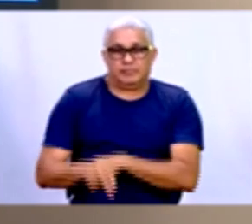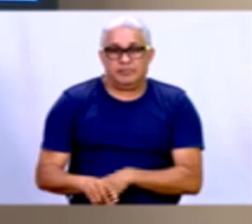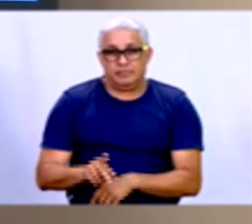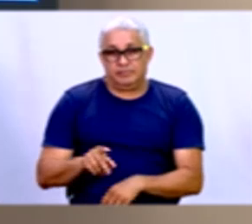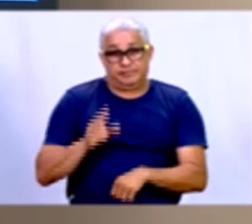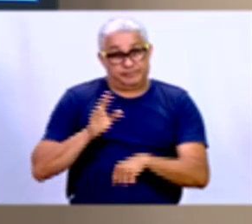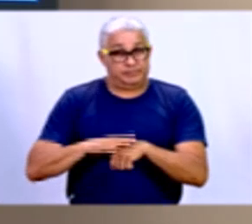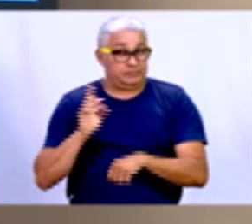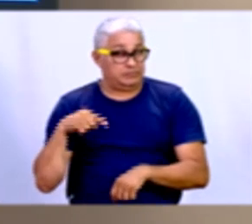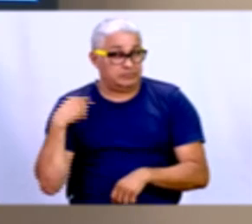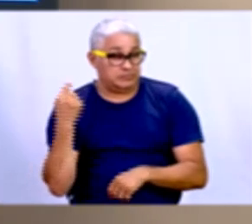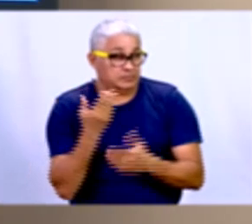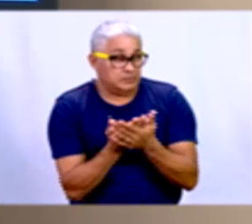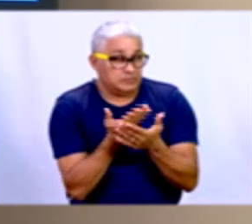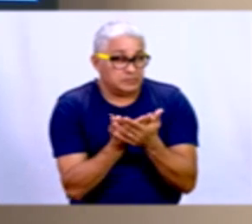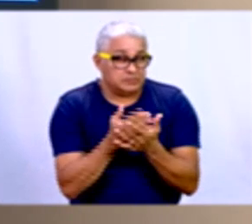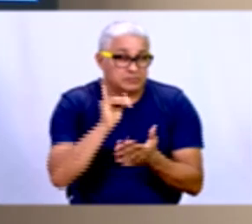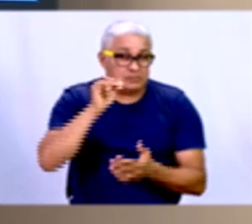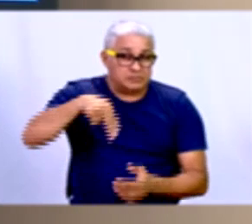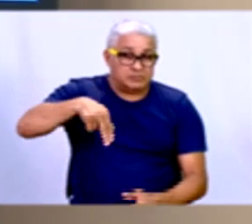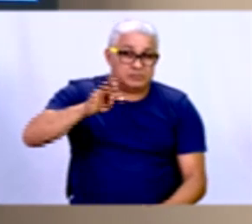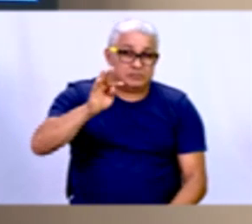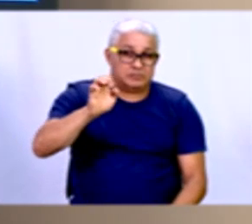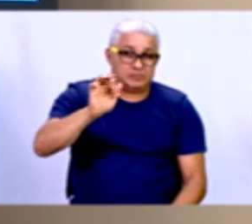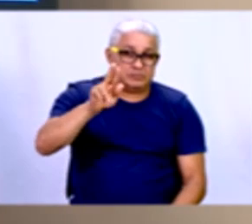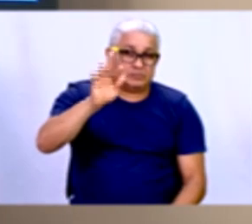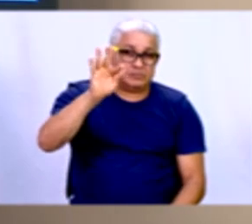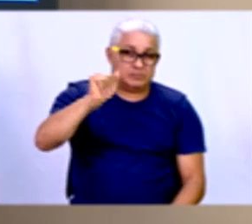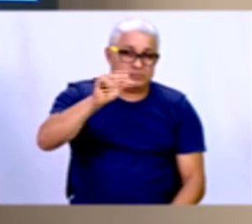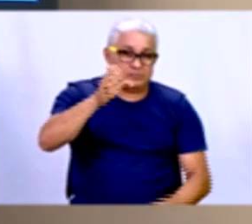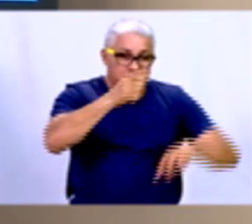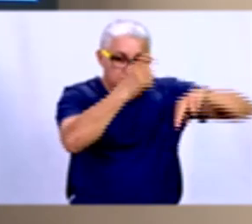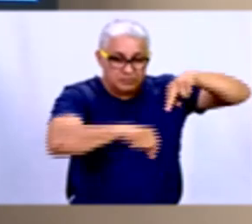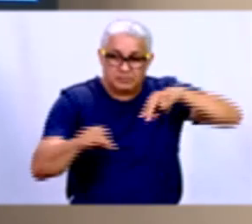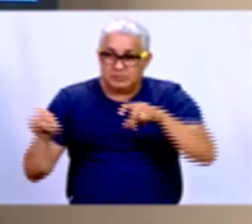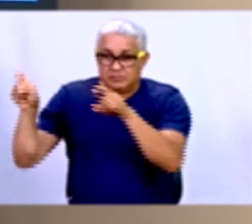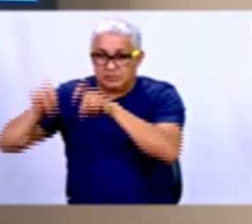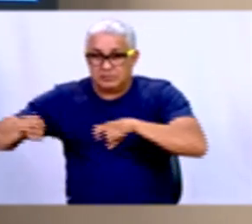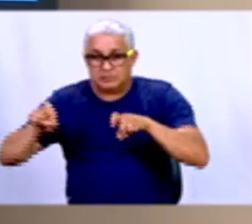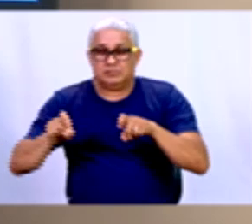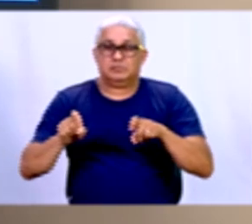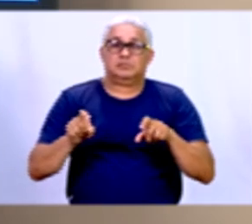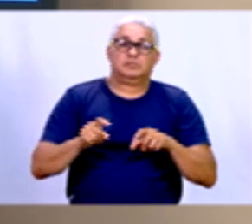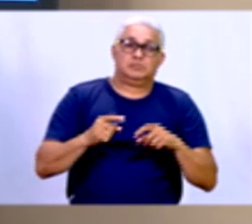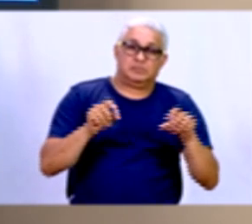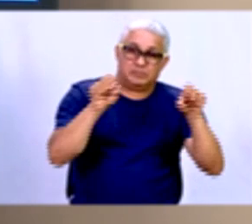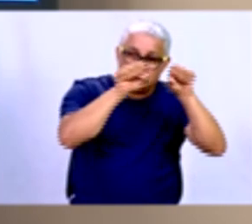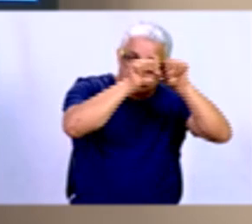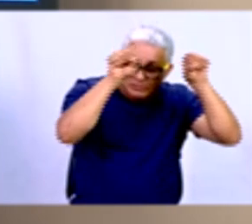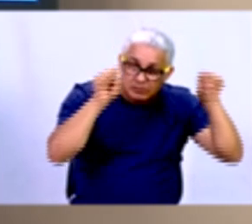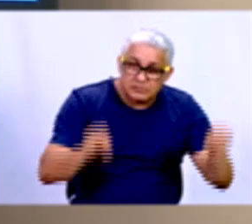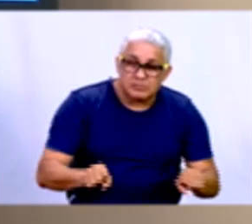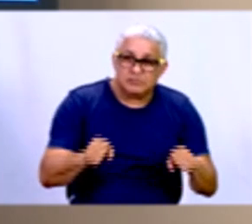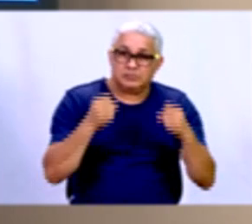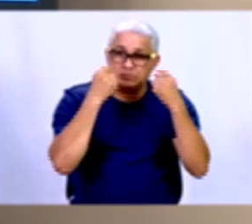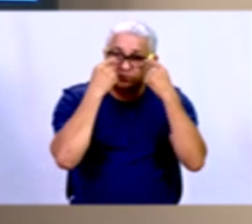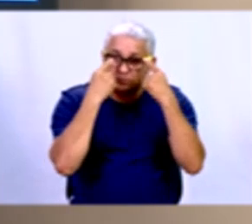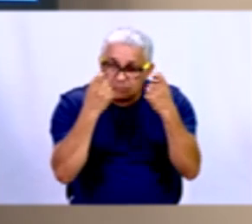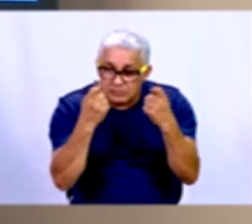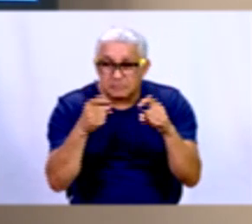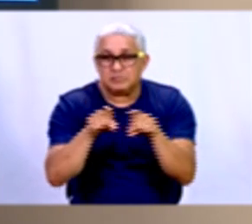gente estuda a interface humano-computador para criar sistemas atrativos, para criar sistemas fáceis de